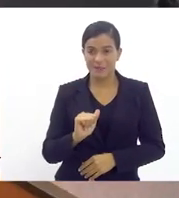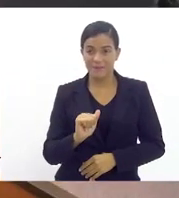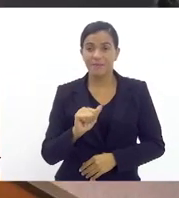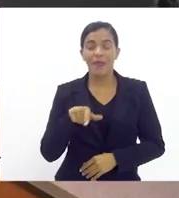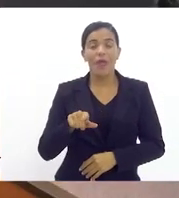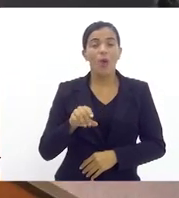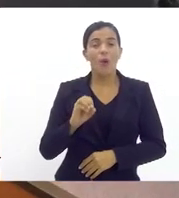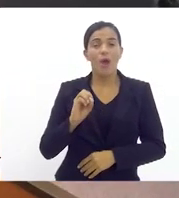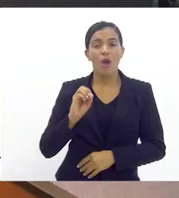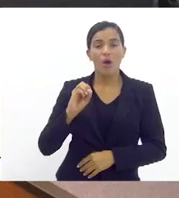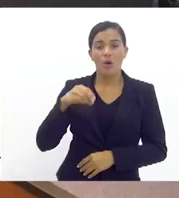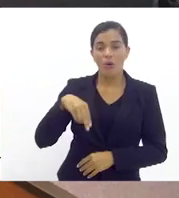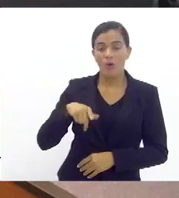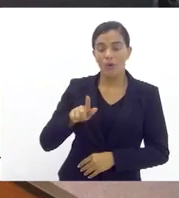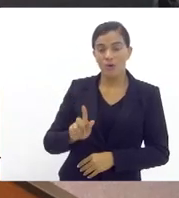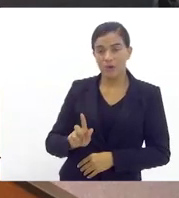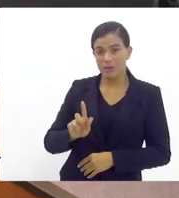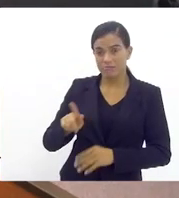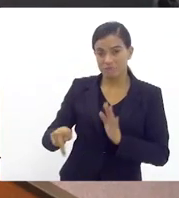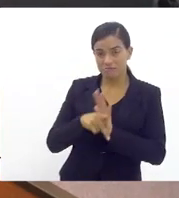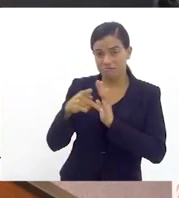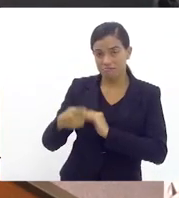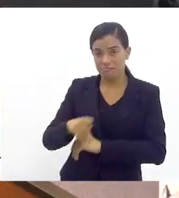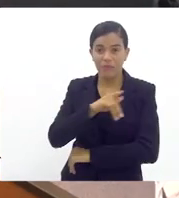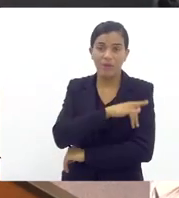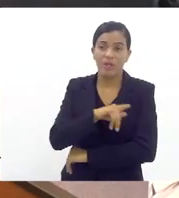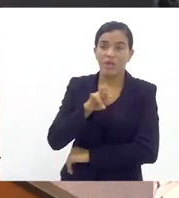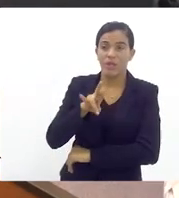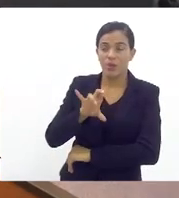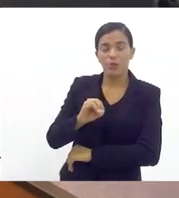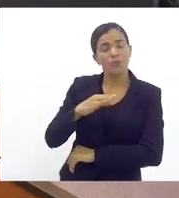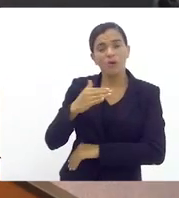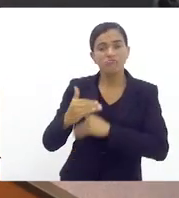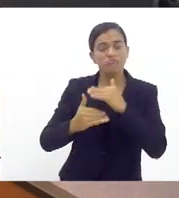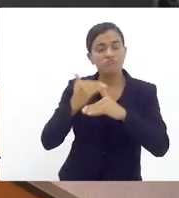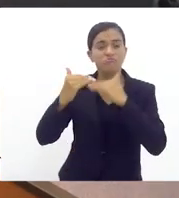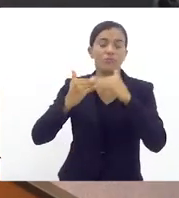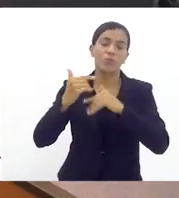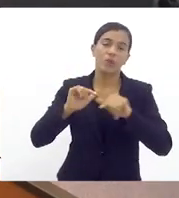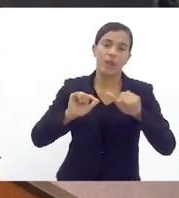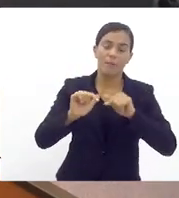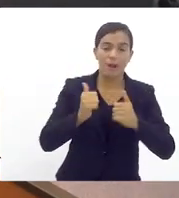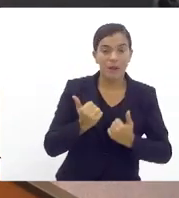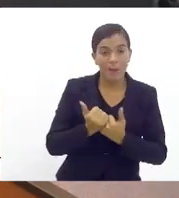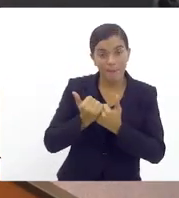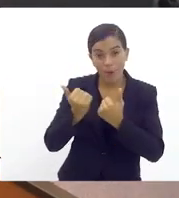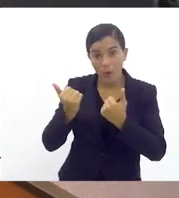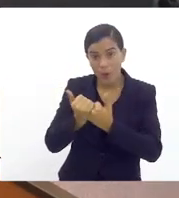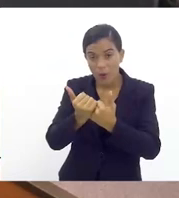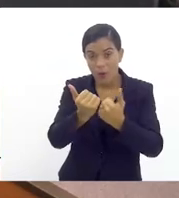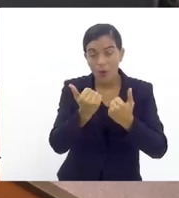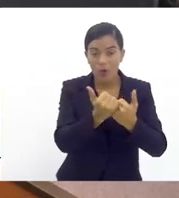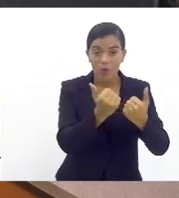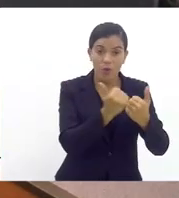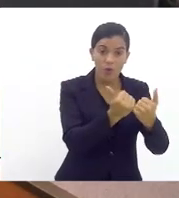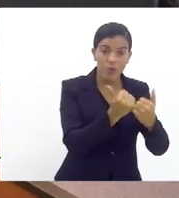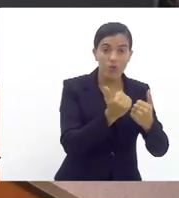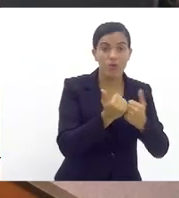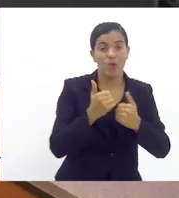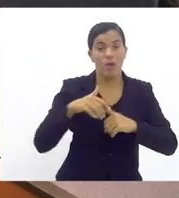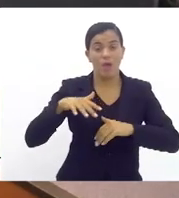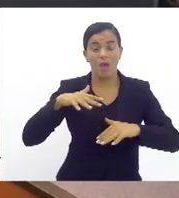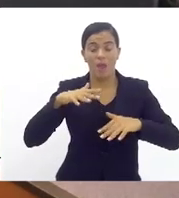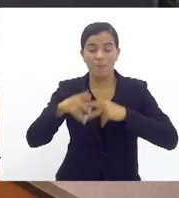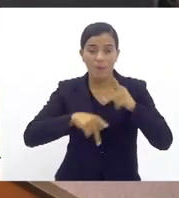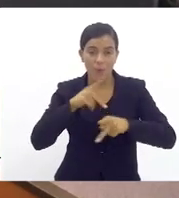uma ONG daqui do Rio de Janeiro. A gente desenvolve um trabalho de apoio e suporte para a população LGBT em